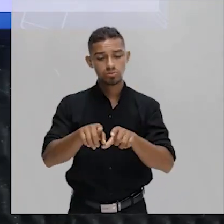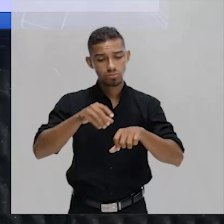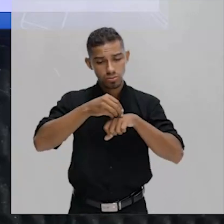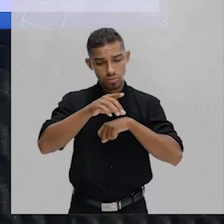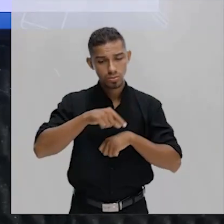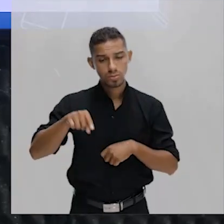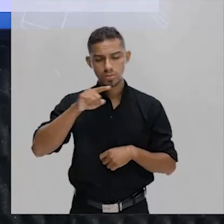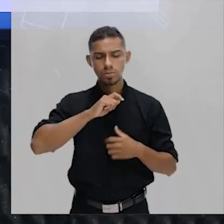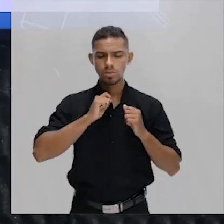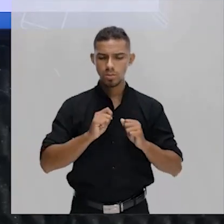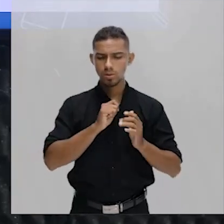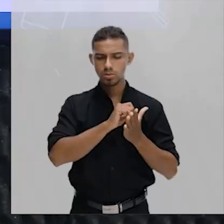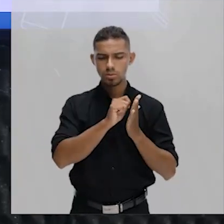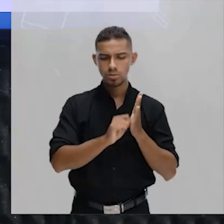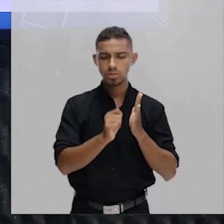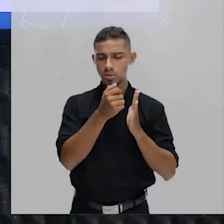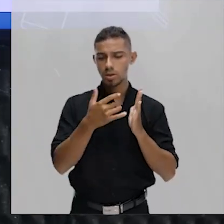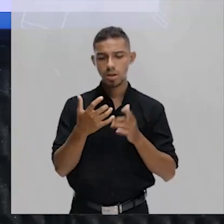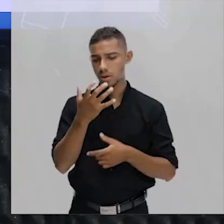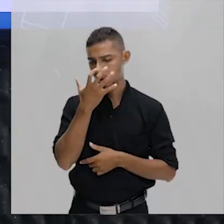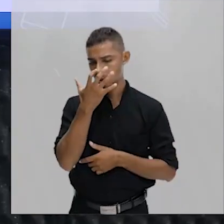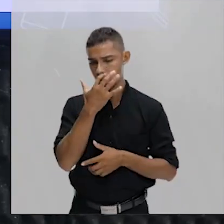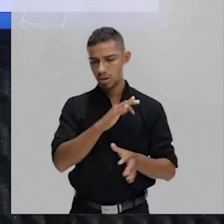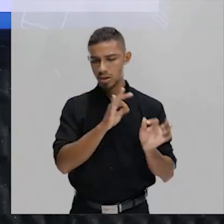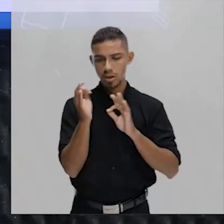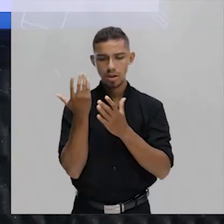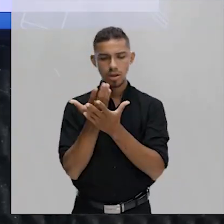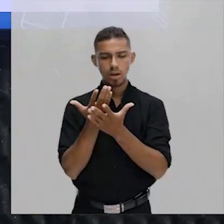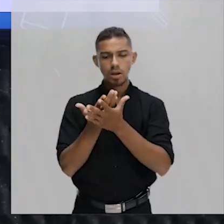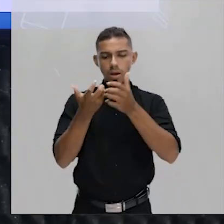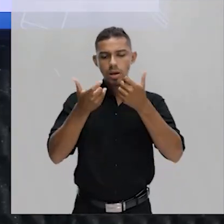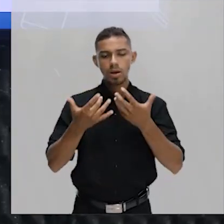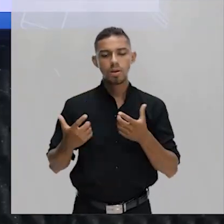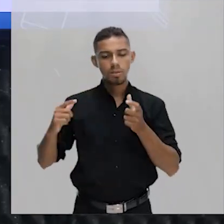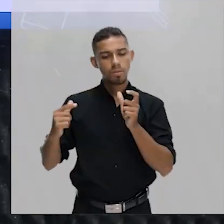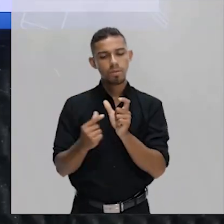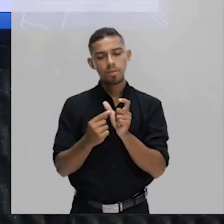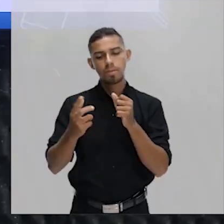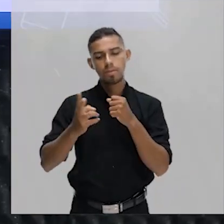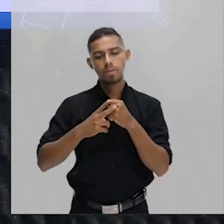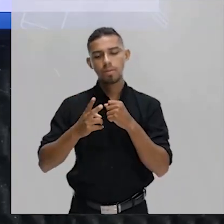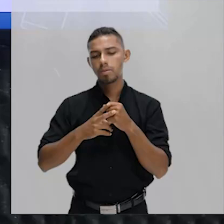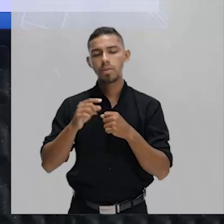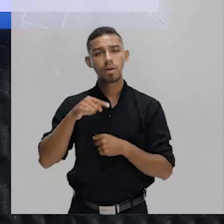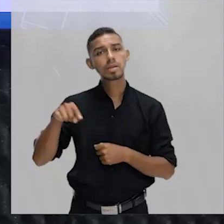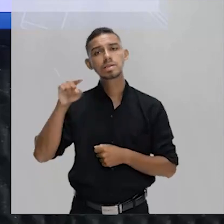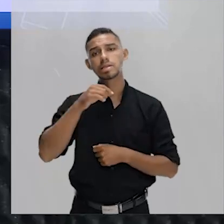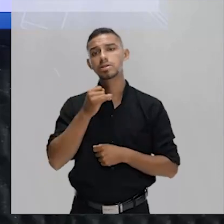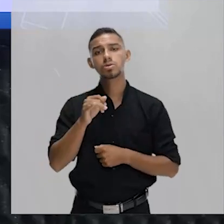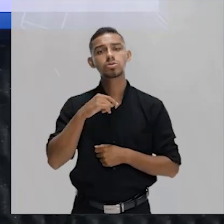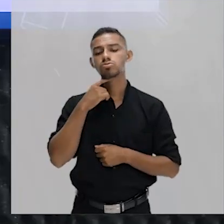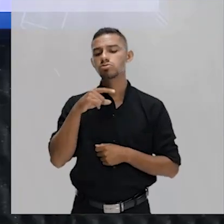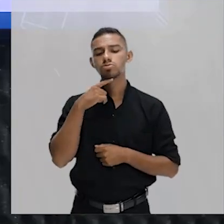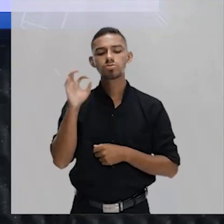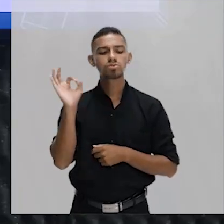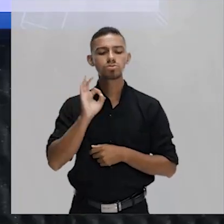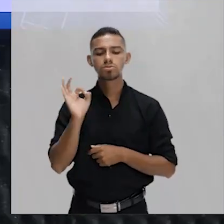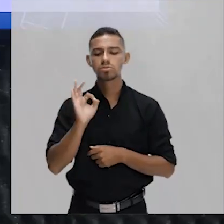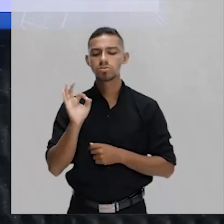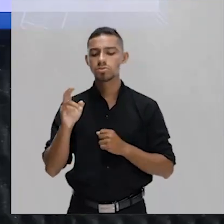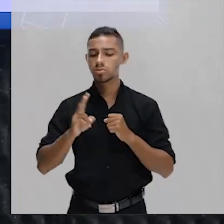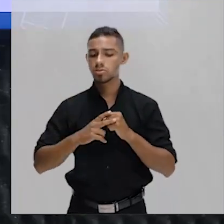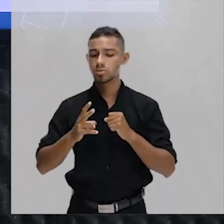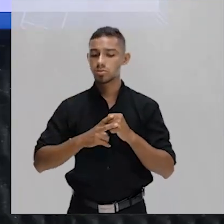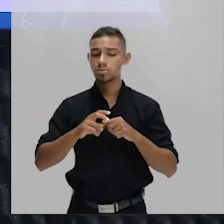que vocês podem anotar para quem não assistiu a aula passada, é sobre o conjugador de verbos. Quando você não souber a conjugação de um verbo, por